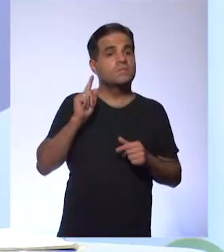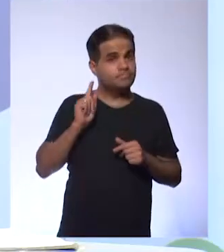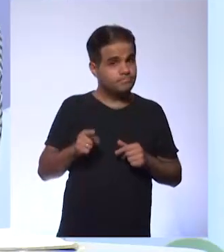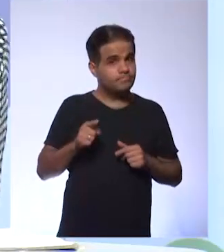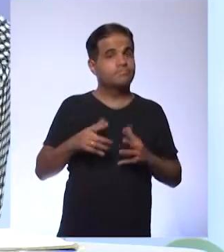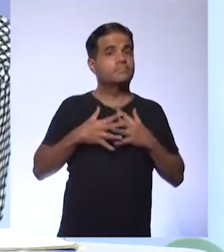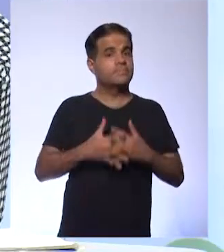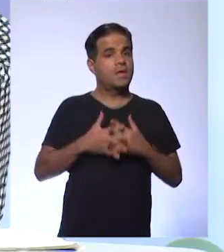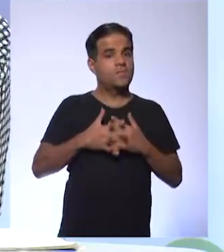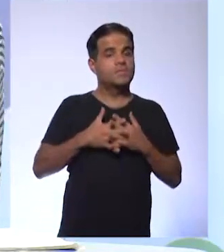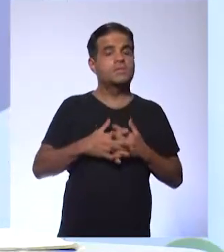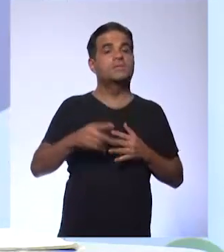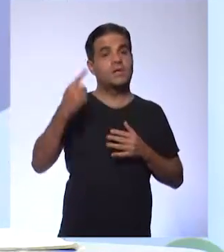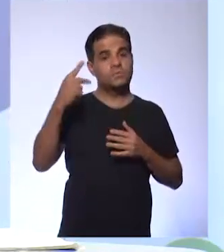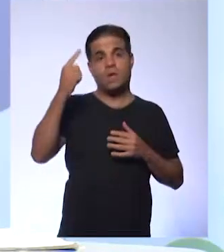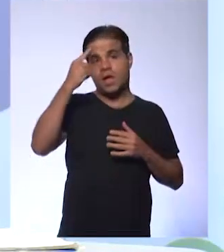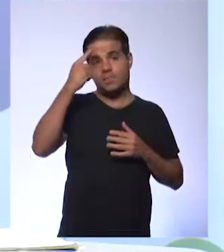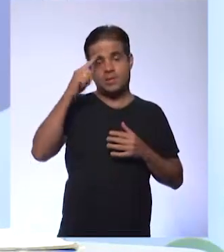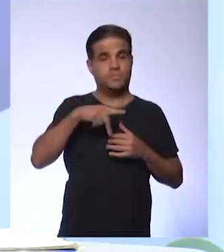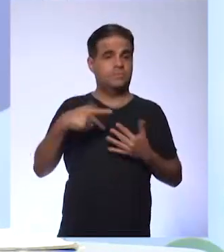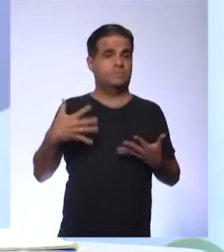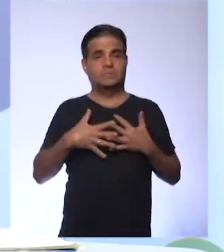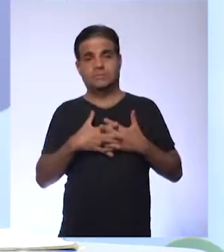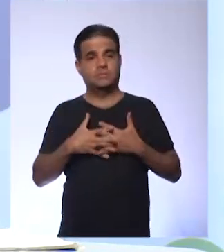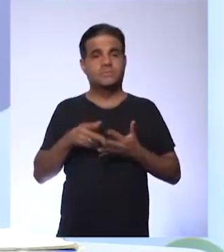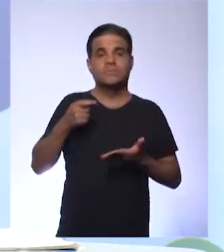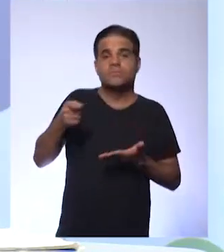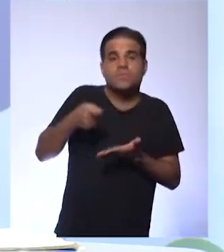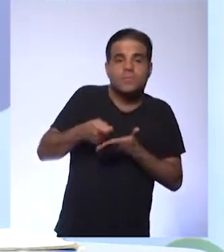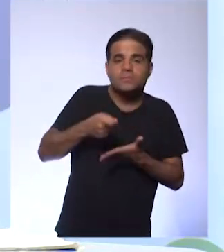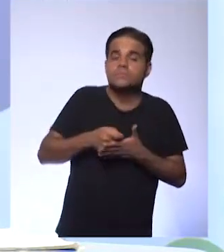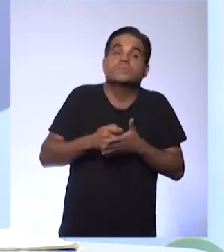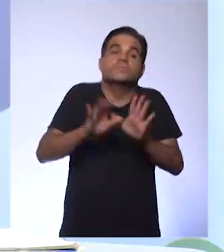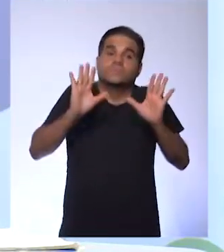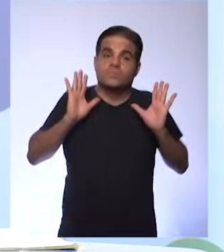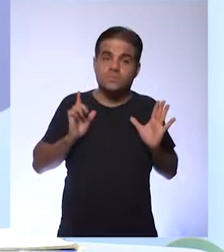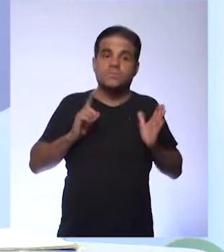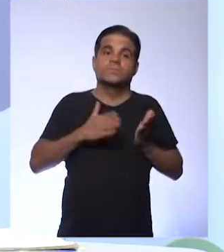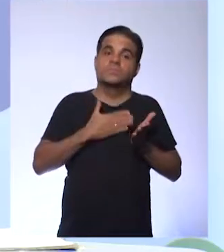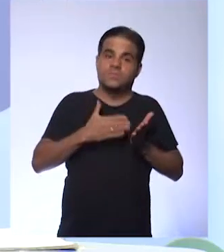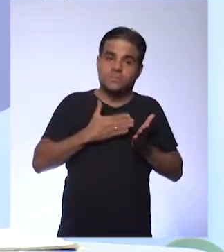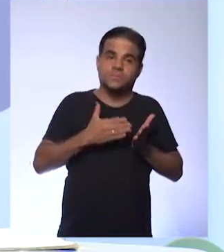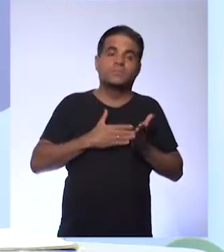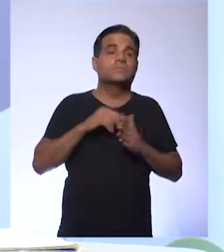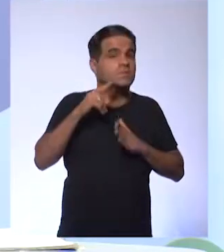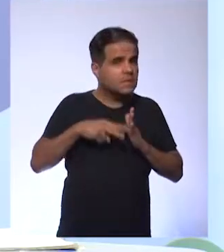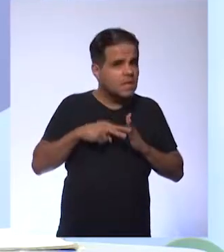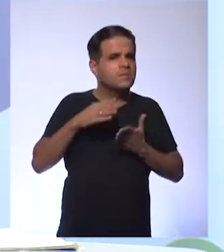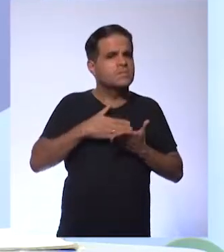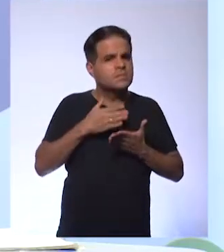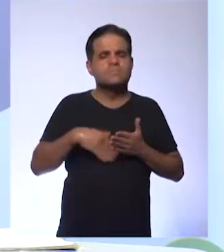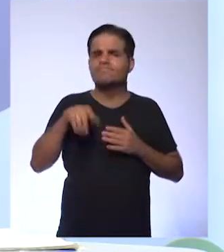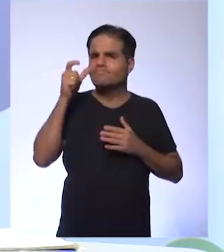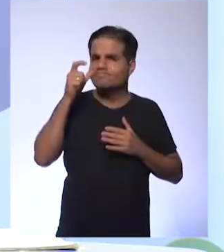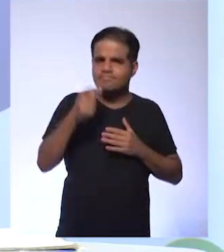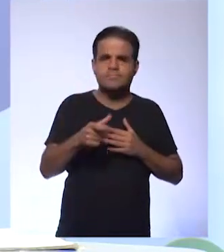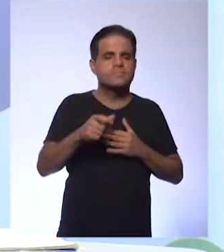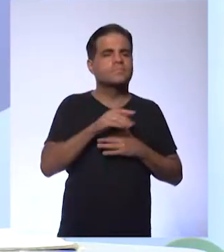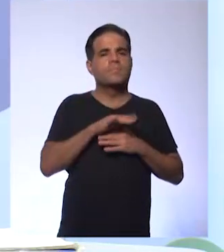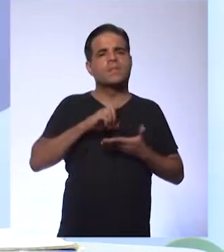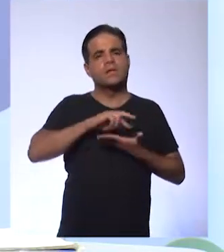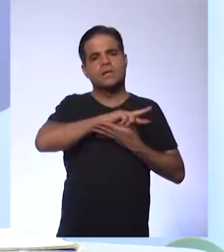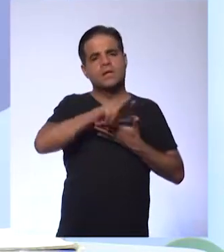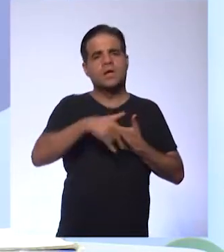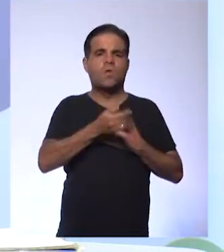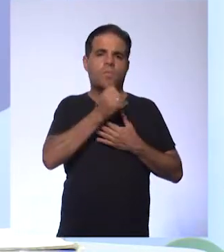está confundindo também a sua cabeça? Tá? Então, eu tenho um livro aqui, leiam esse livro, peguem esse livro, que ele tem